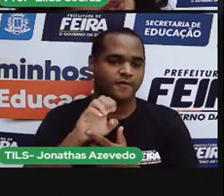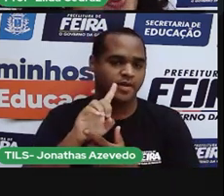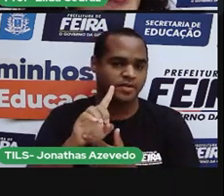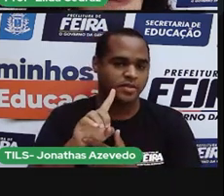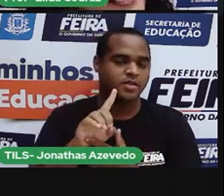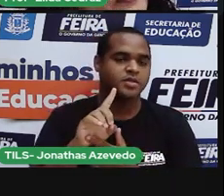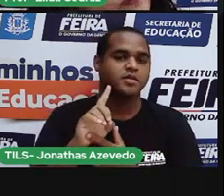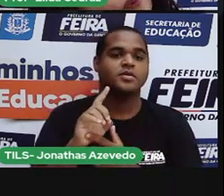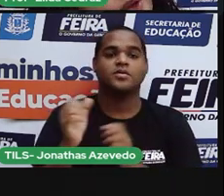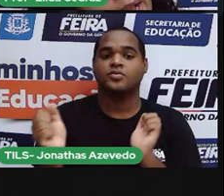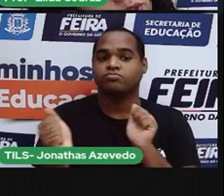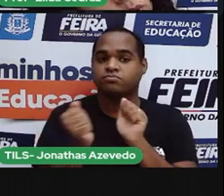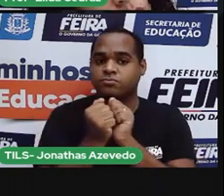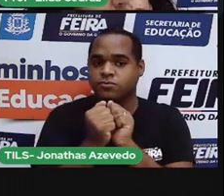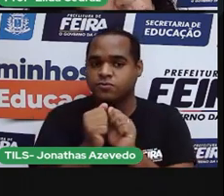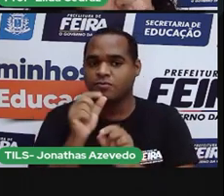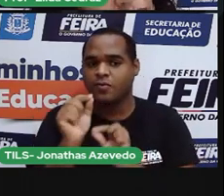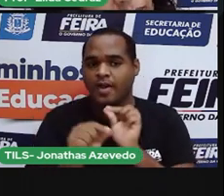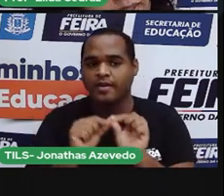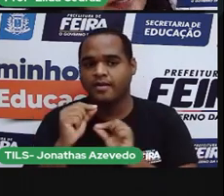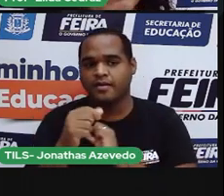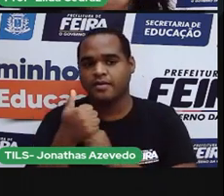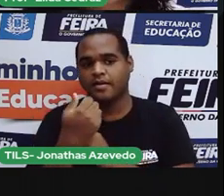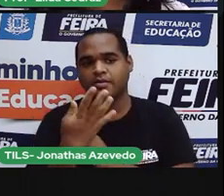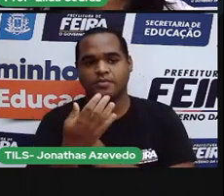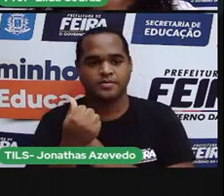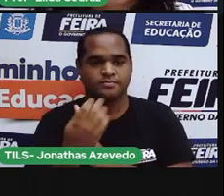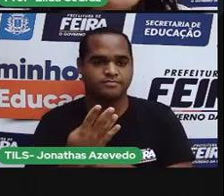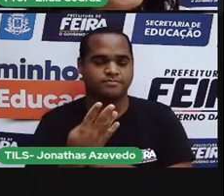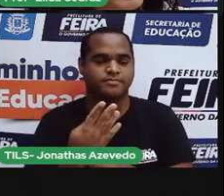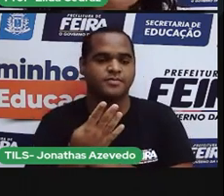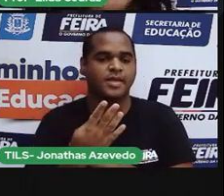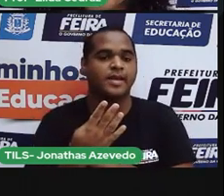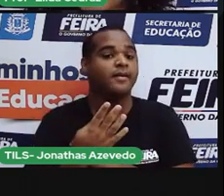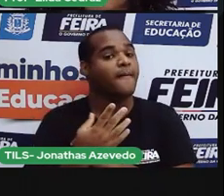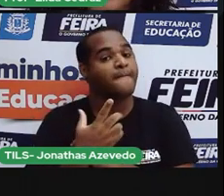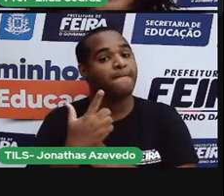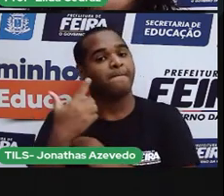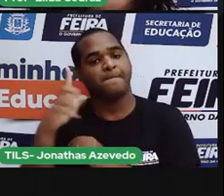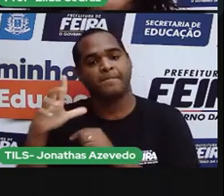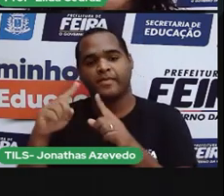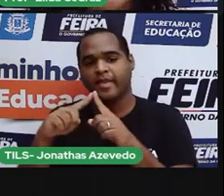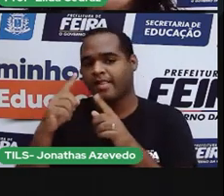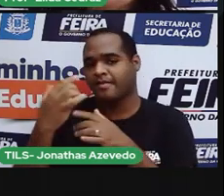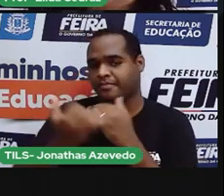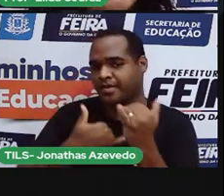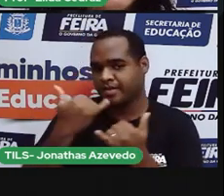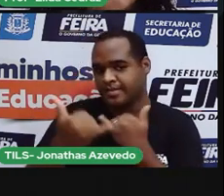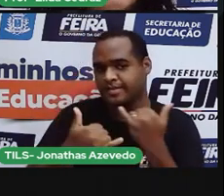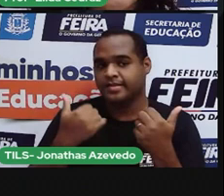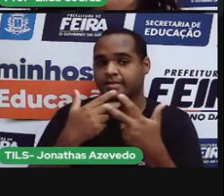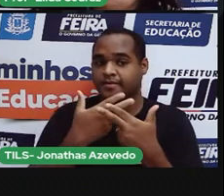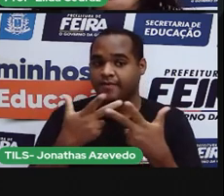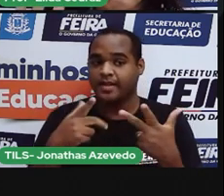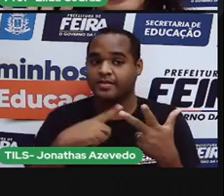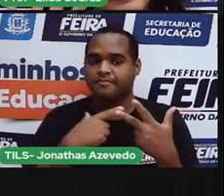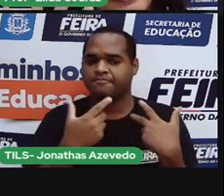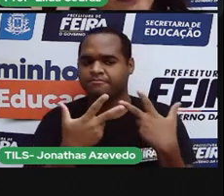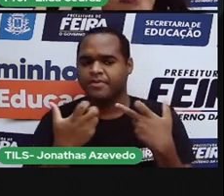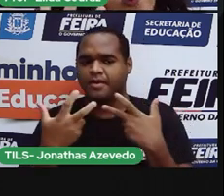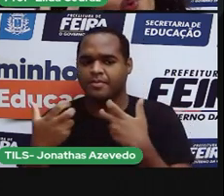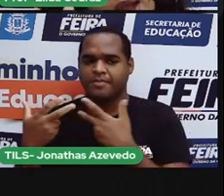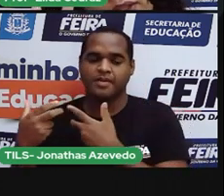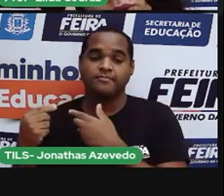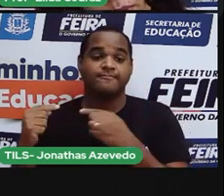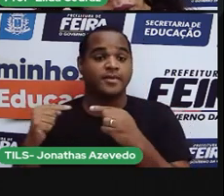dois juntos ficaram com 14 bolinhas. E lá durante a brincadeira, eles perceberam que